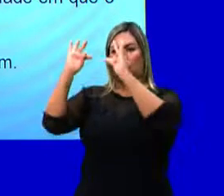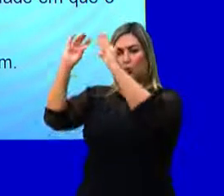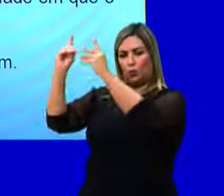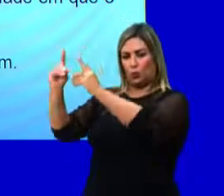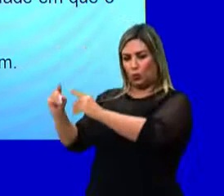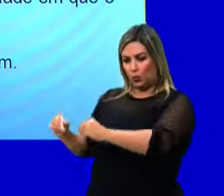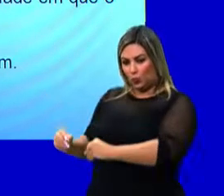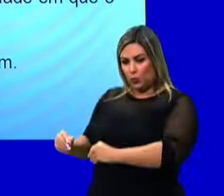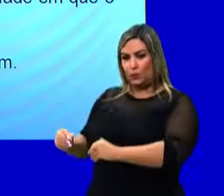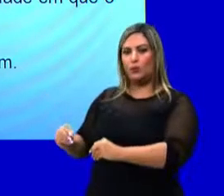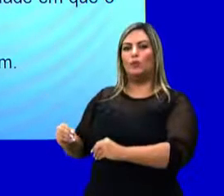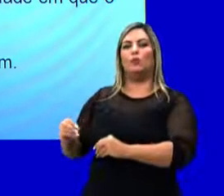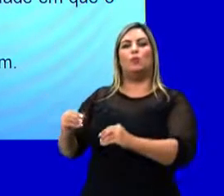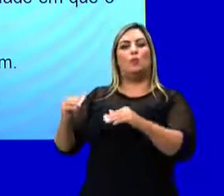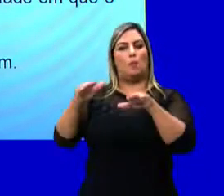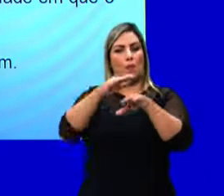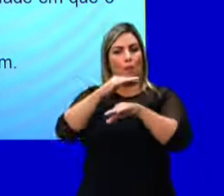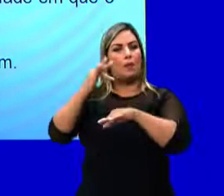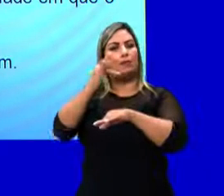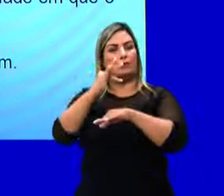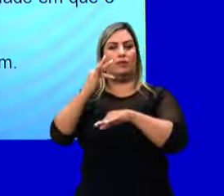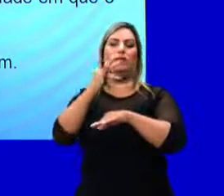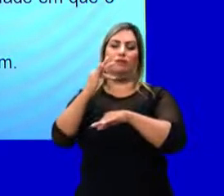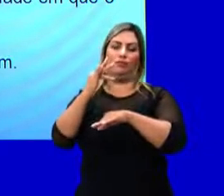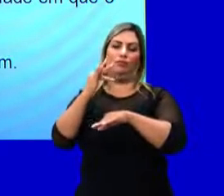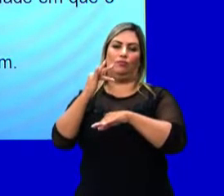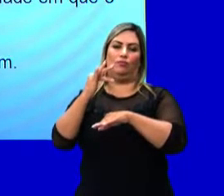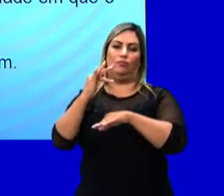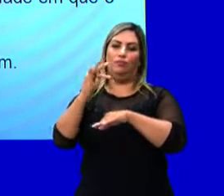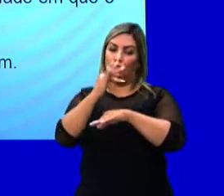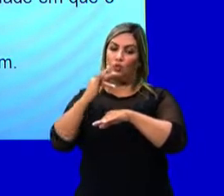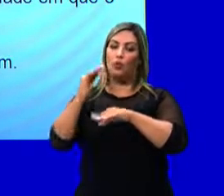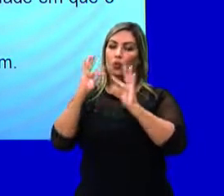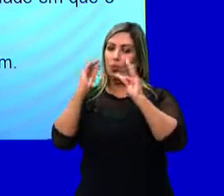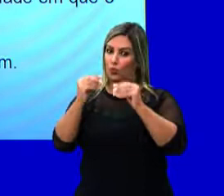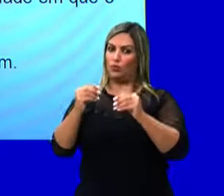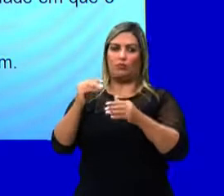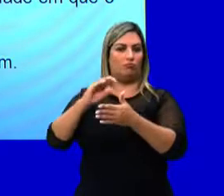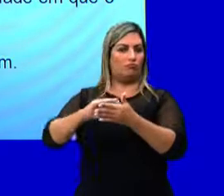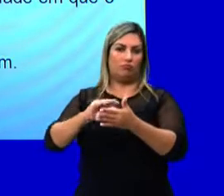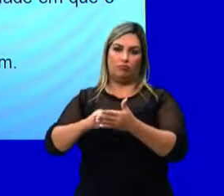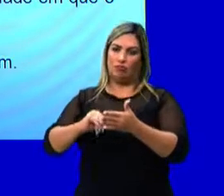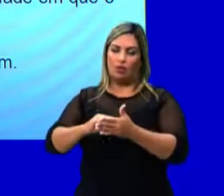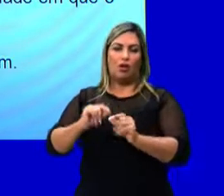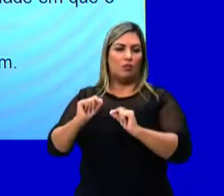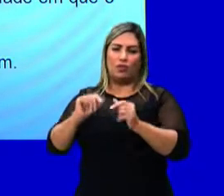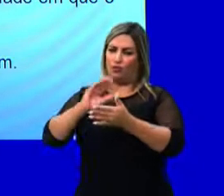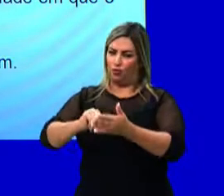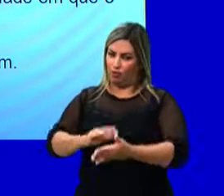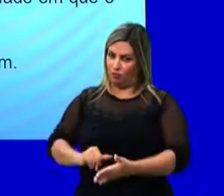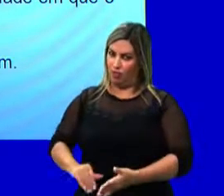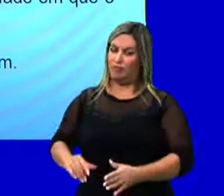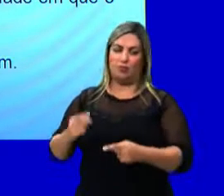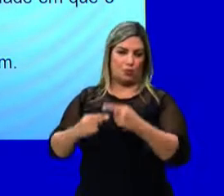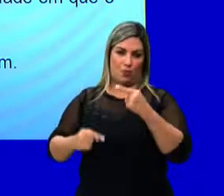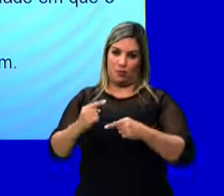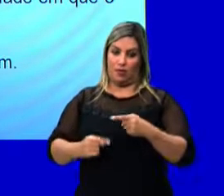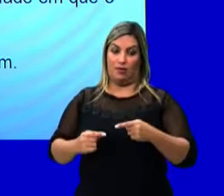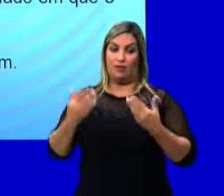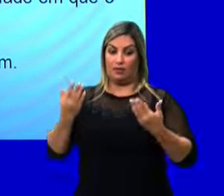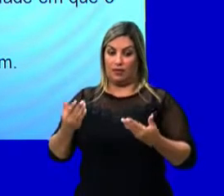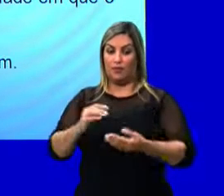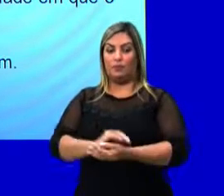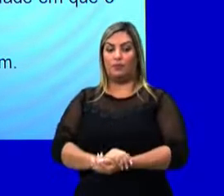direcionaram para a questão padrão ou para a formalidade já estão automaticamente descartadas.